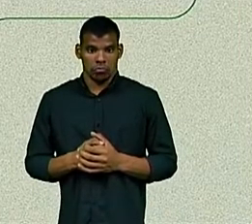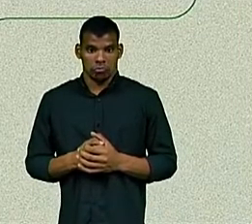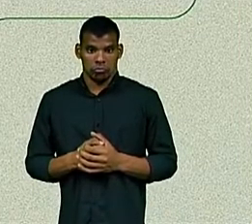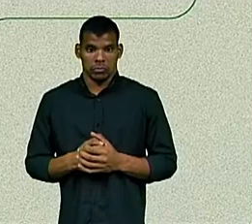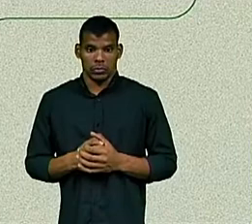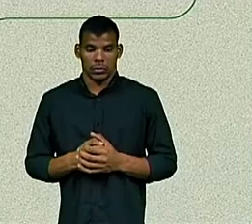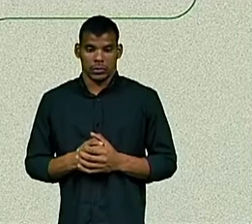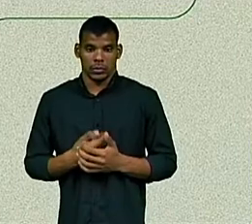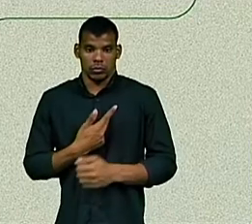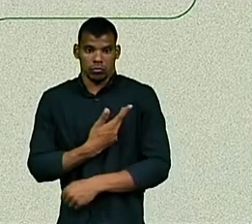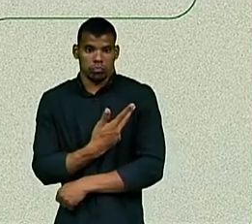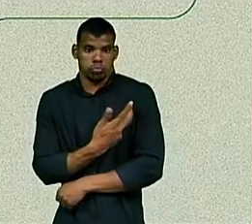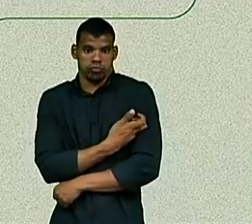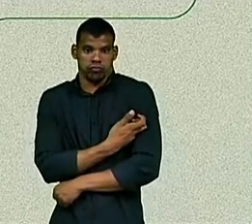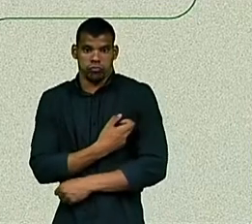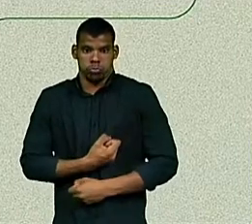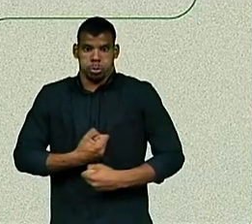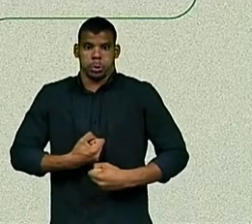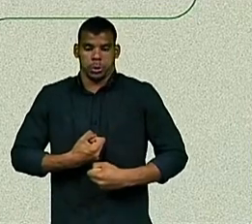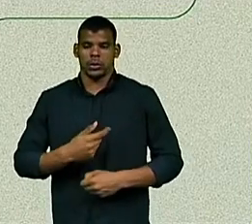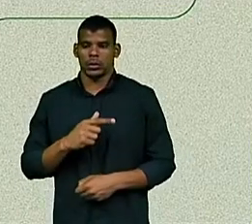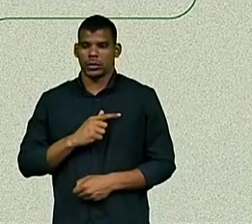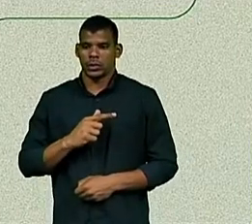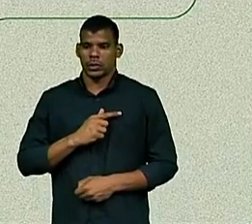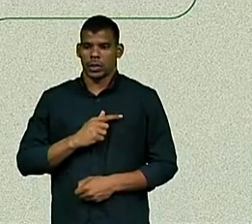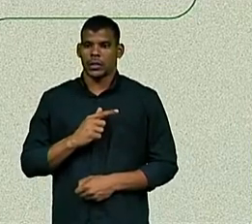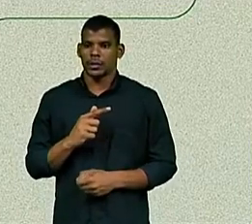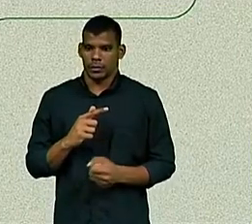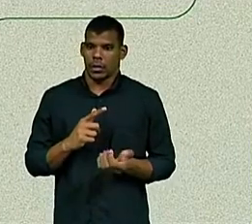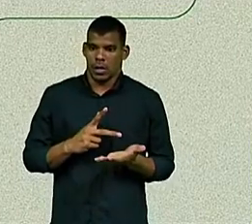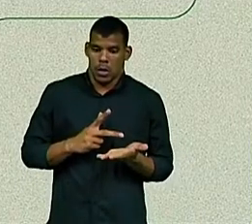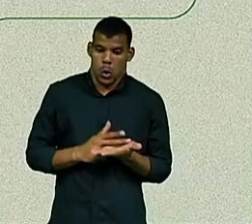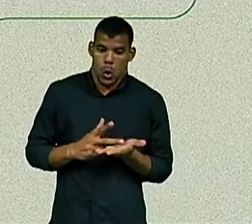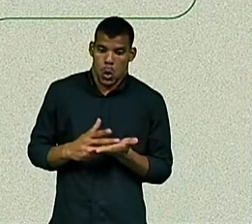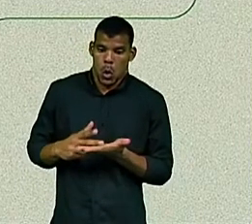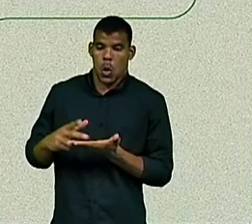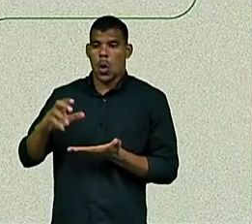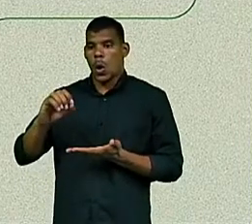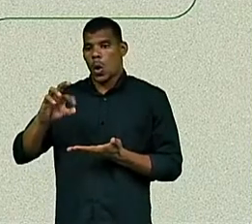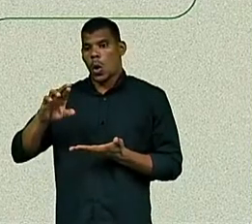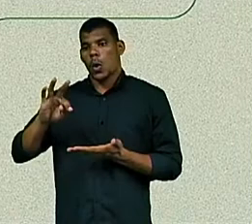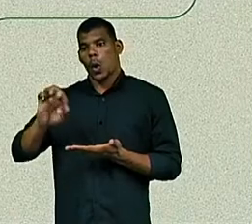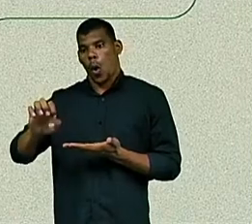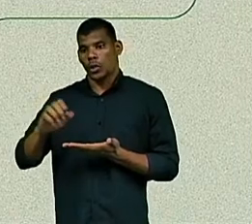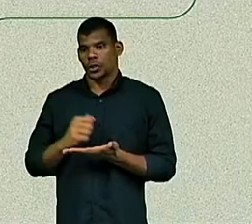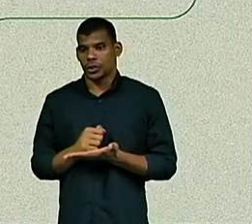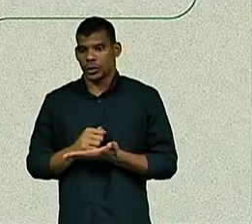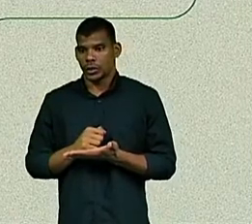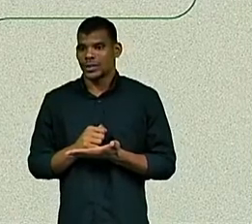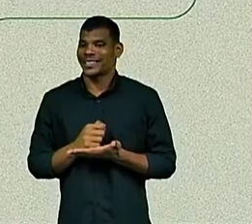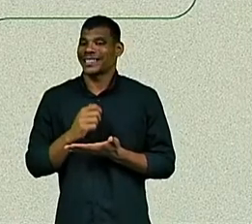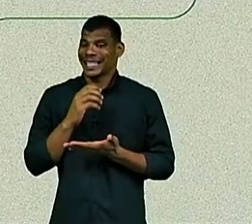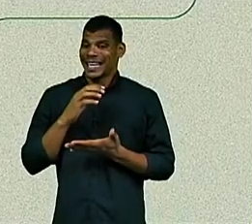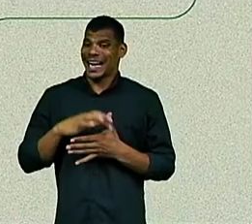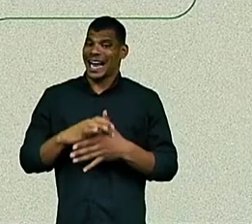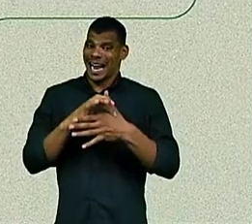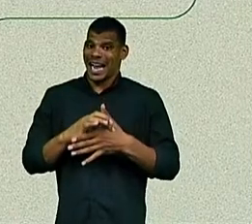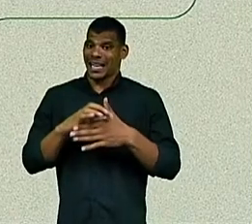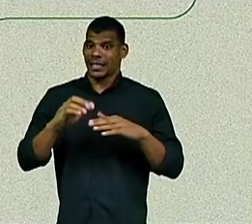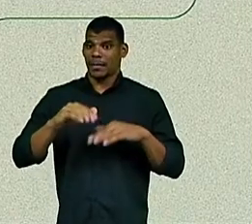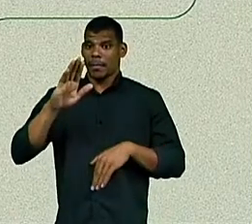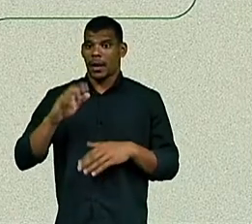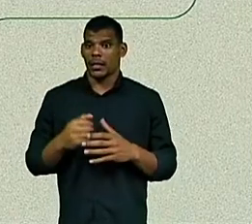tem maior rendimento e mais carne pacote multipla Mas é verdade Olha o peixe